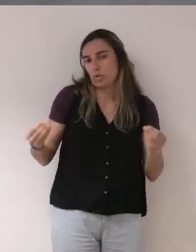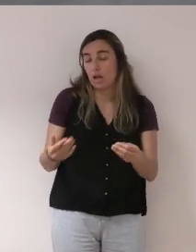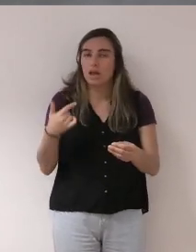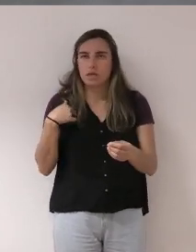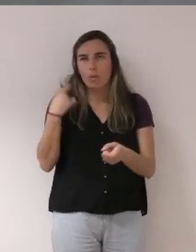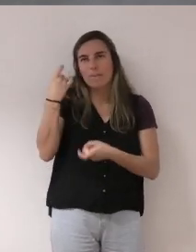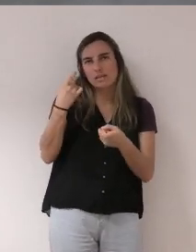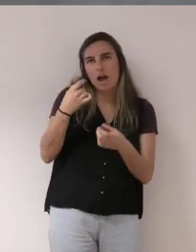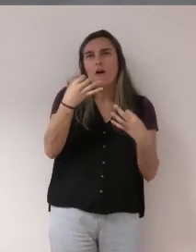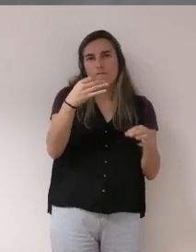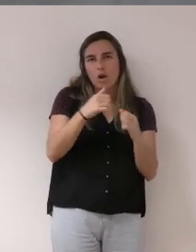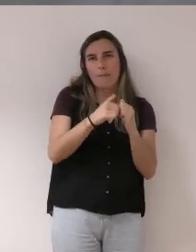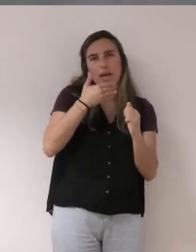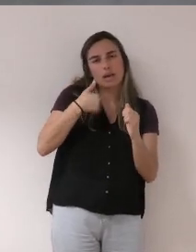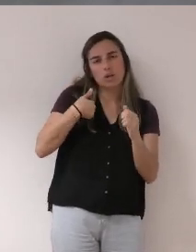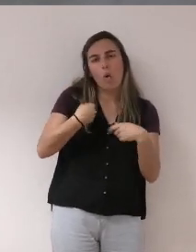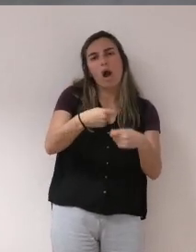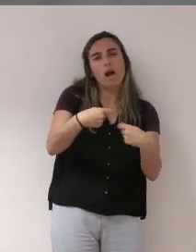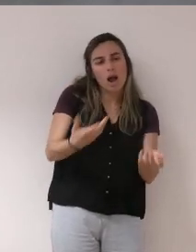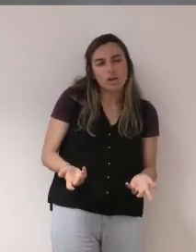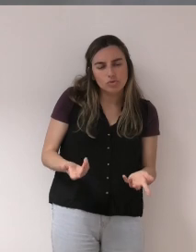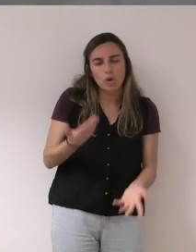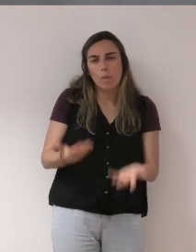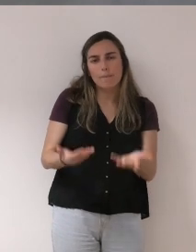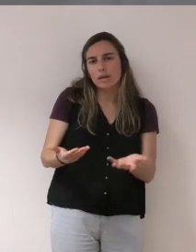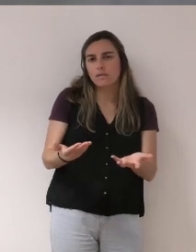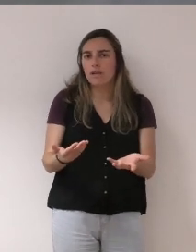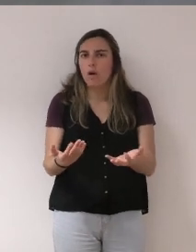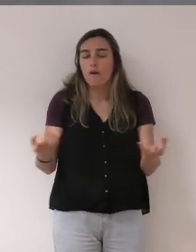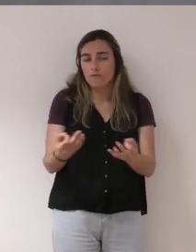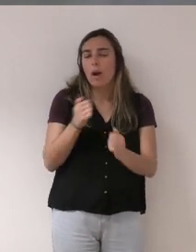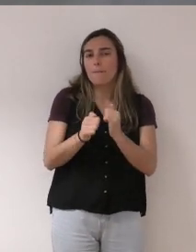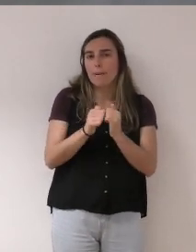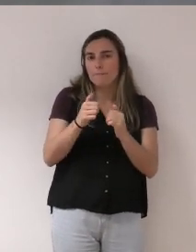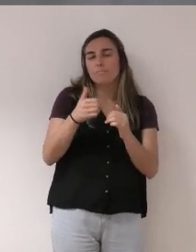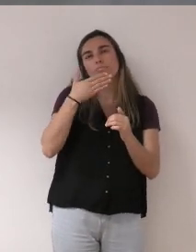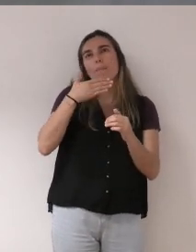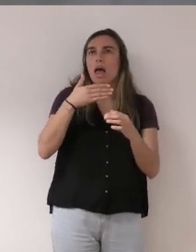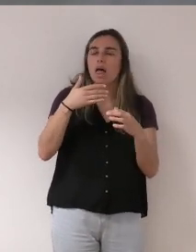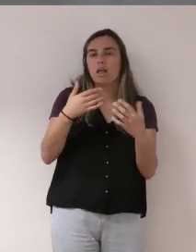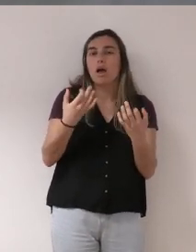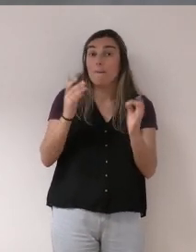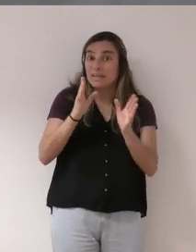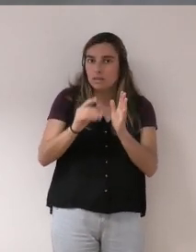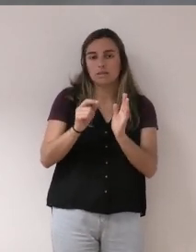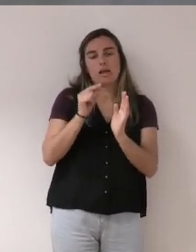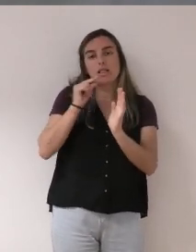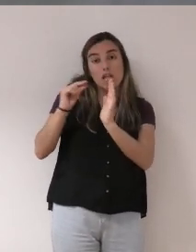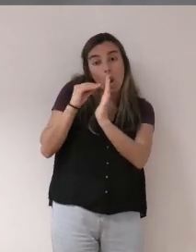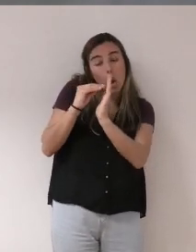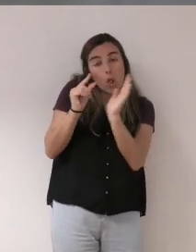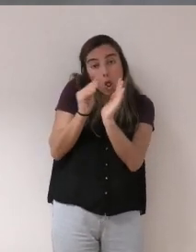uma estimativa entre as folhas que eu gasto. De facto, papel almaço de 50 linhas exige uma letra muito pequena, pelo